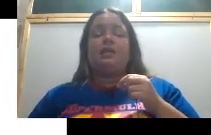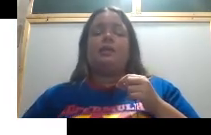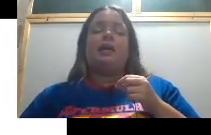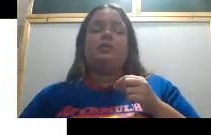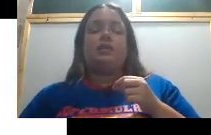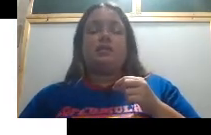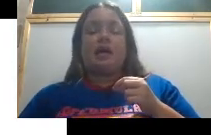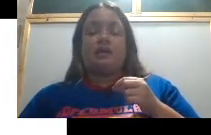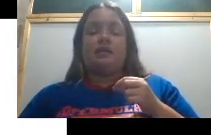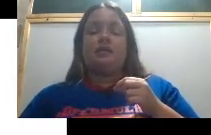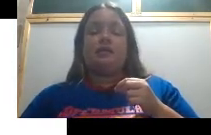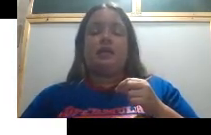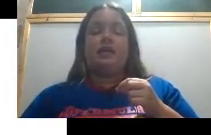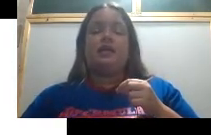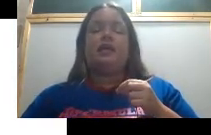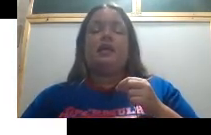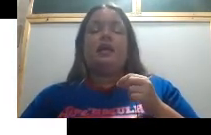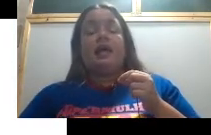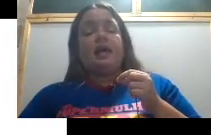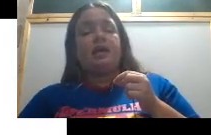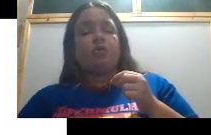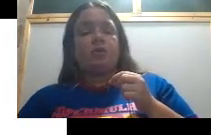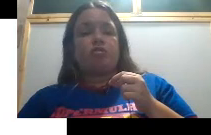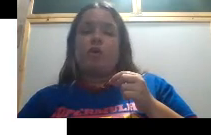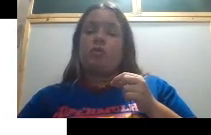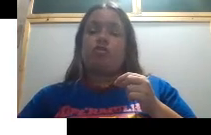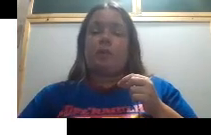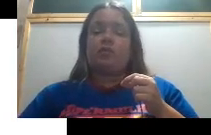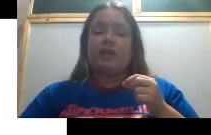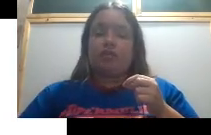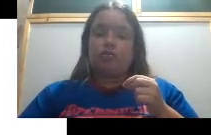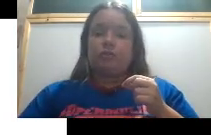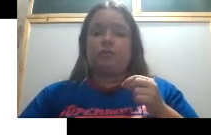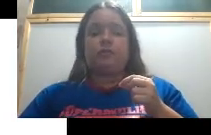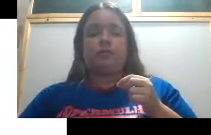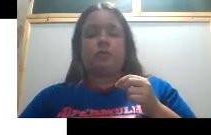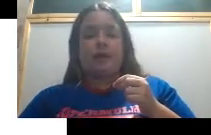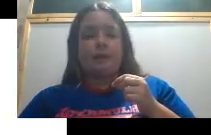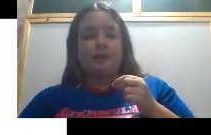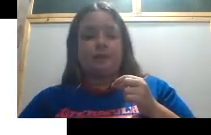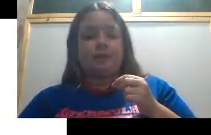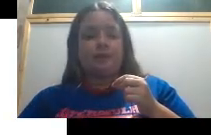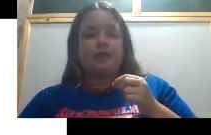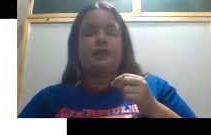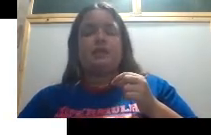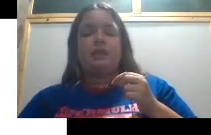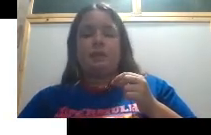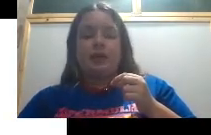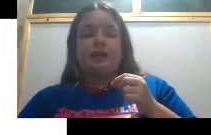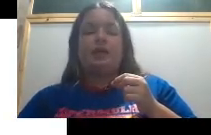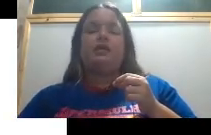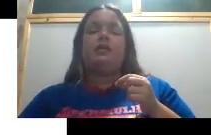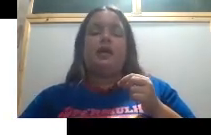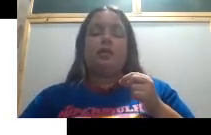ela também é utilizada né tem algumas formas de protesto não é